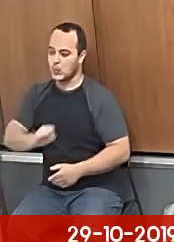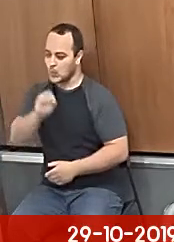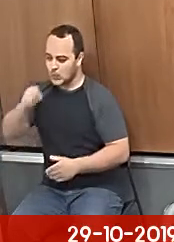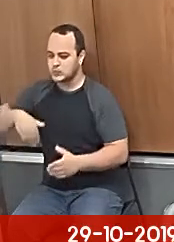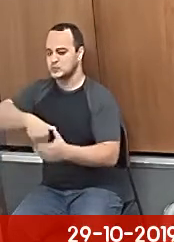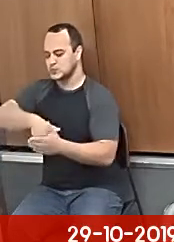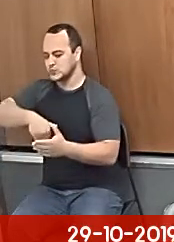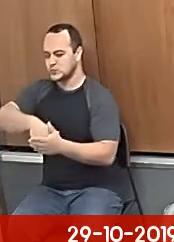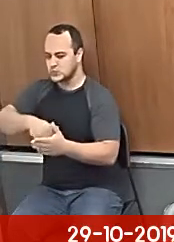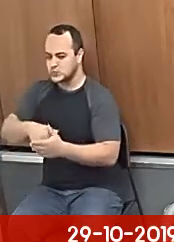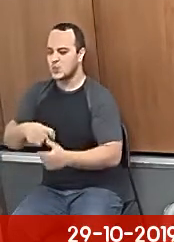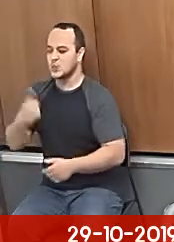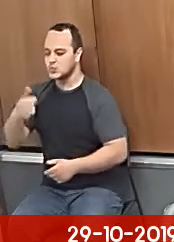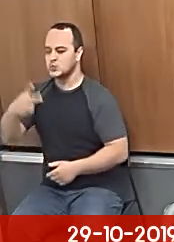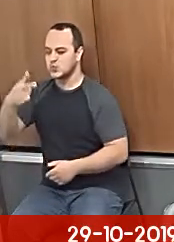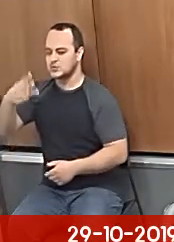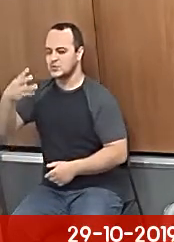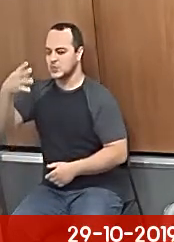Maçante.